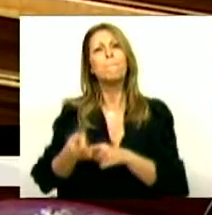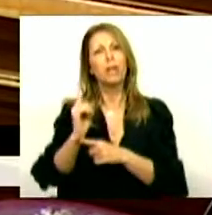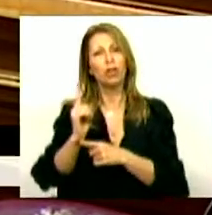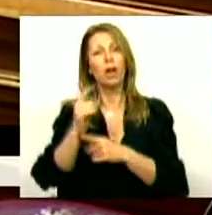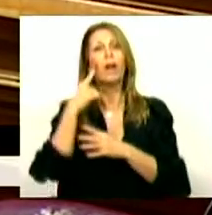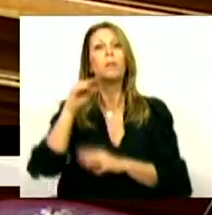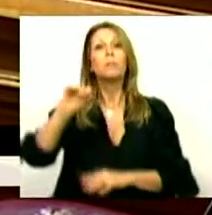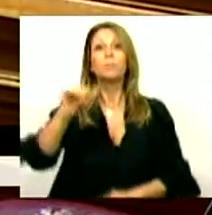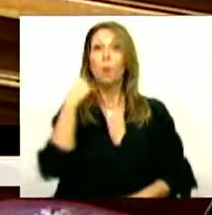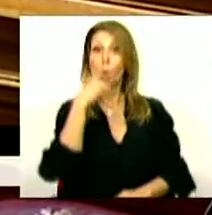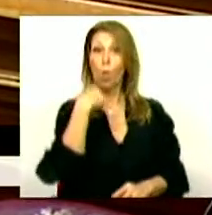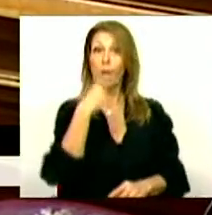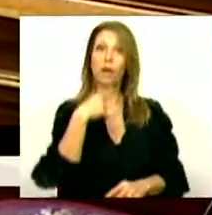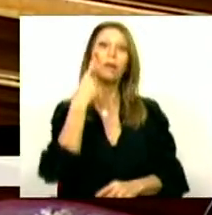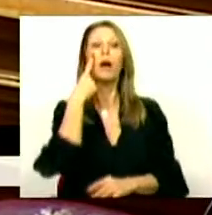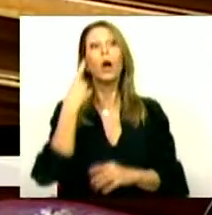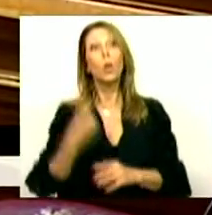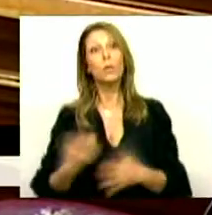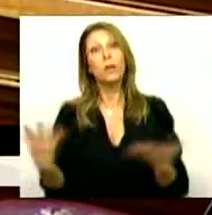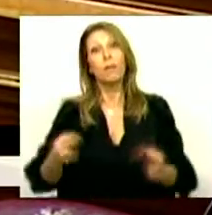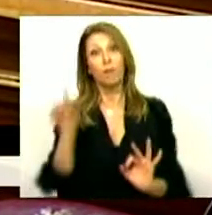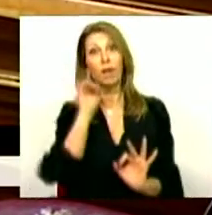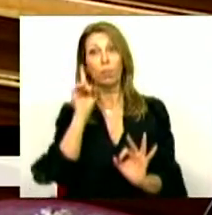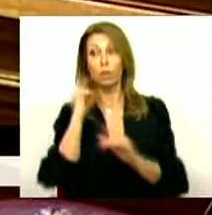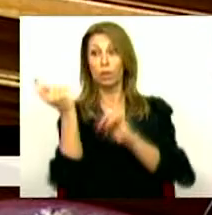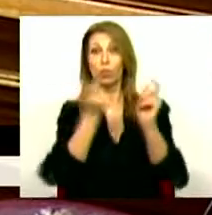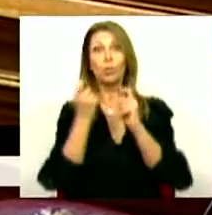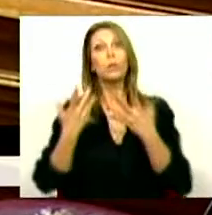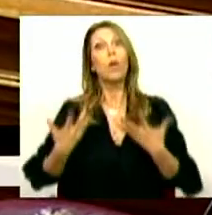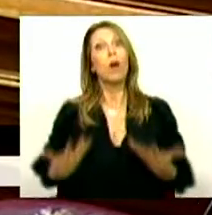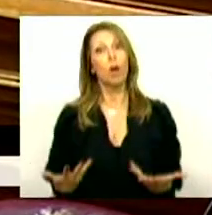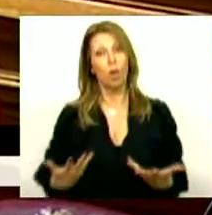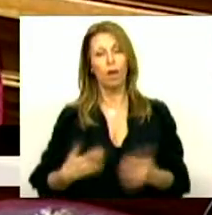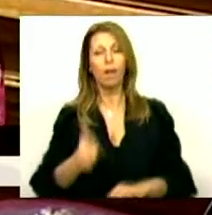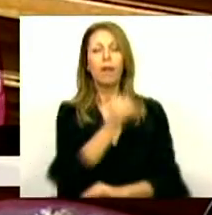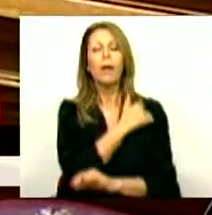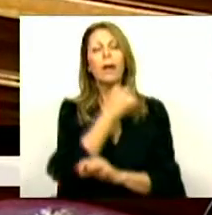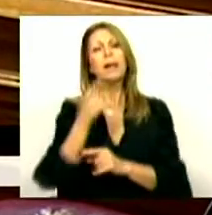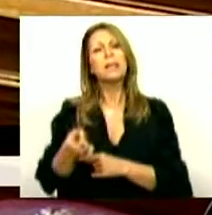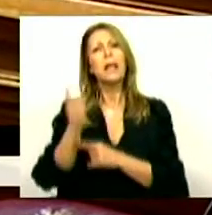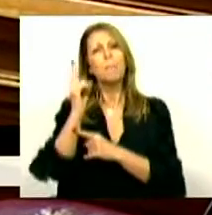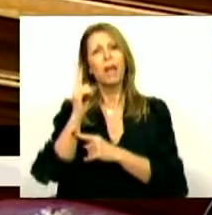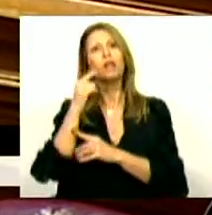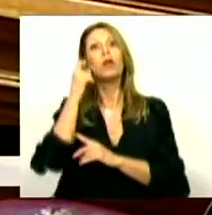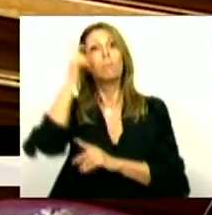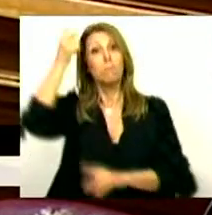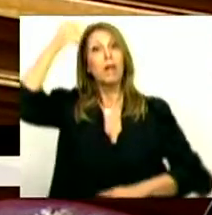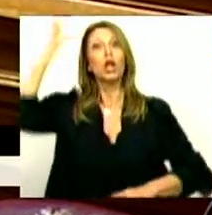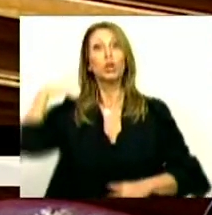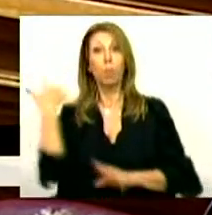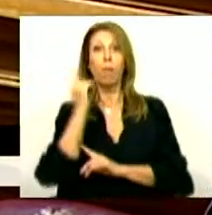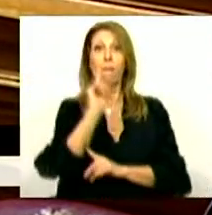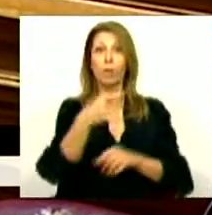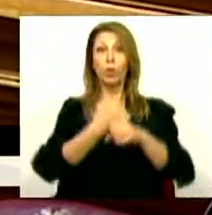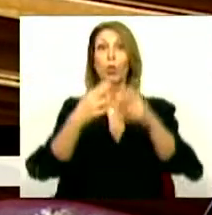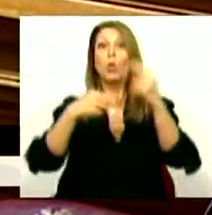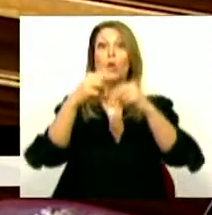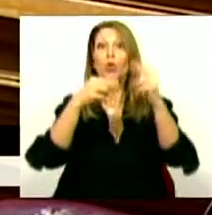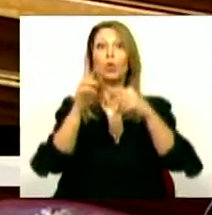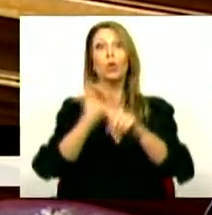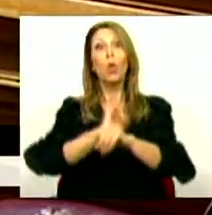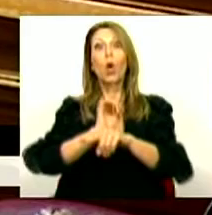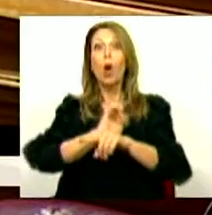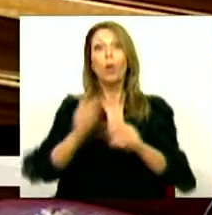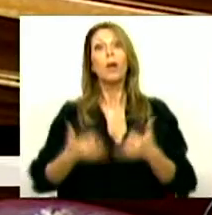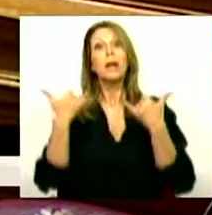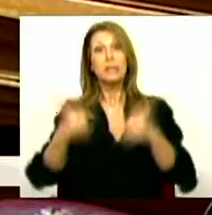a importância da discussão neste momento. A Casa da Pesca, mandada construir pelo Marquês de Pombal após o terremoto de 1755,